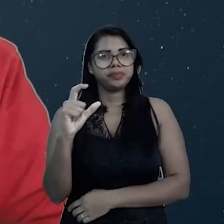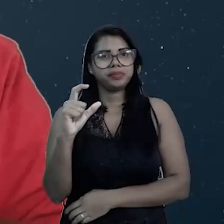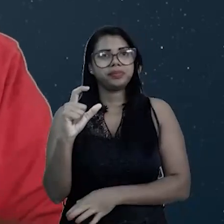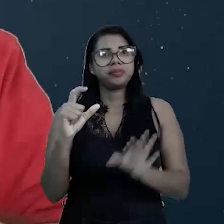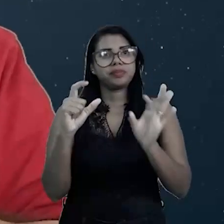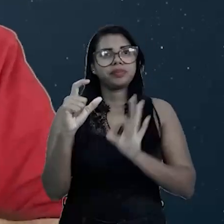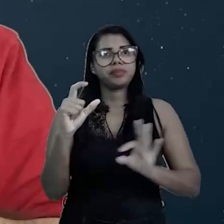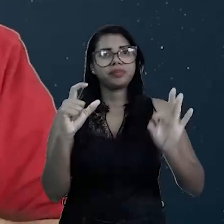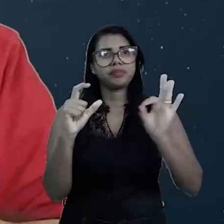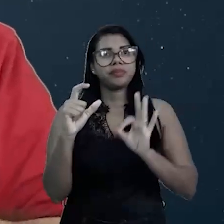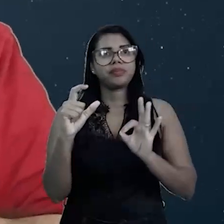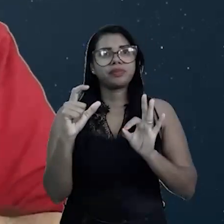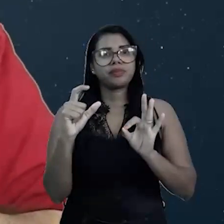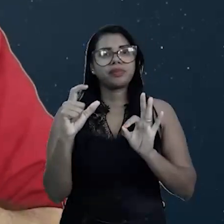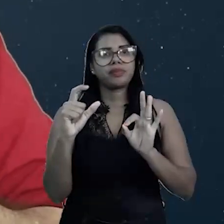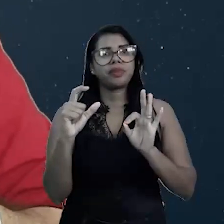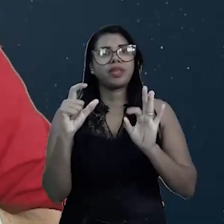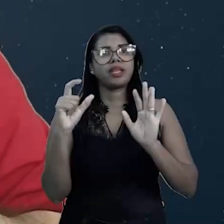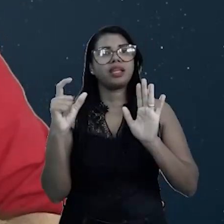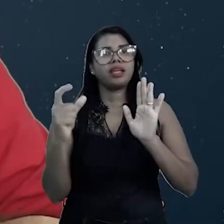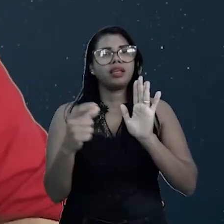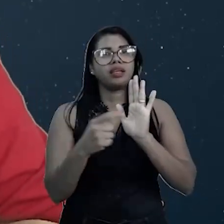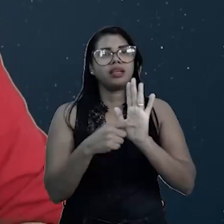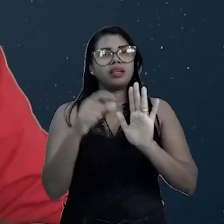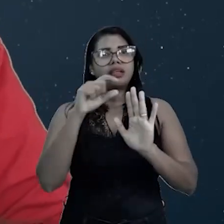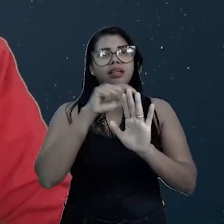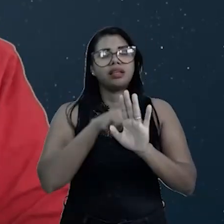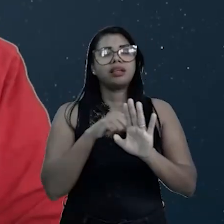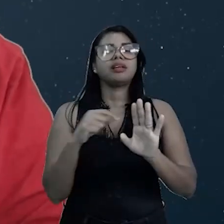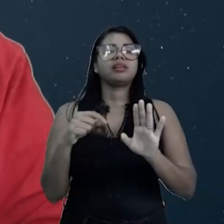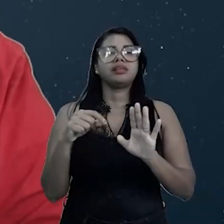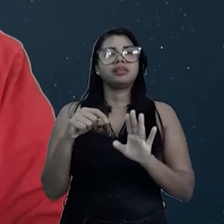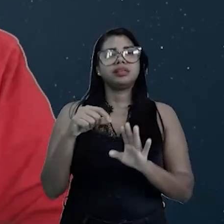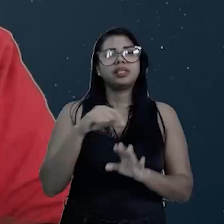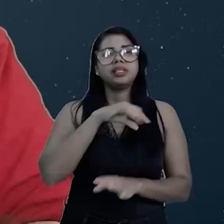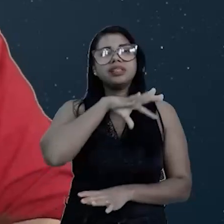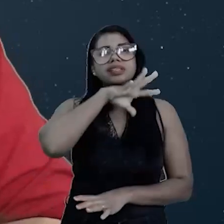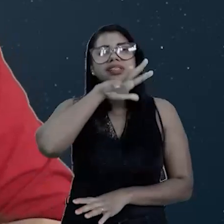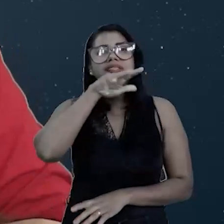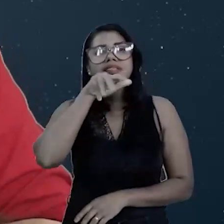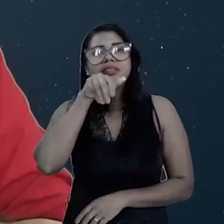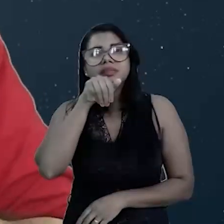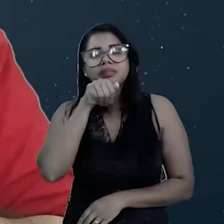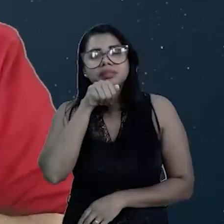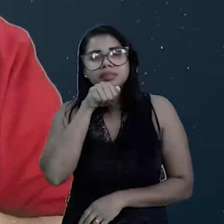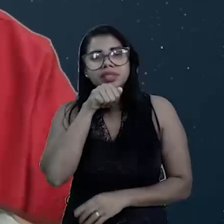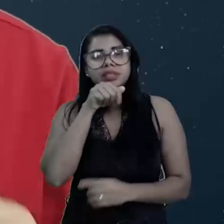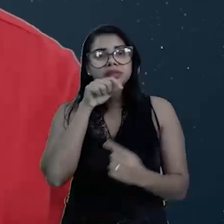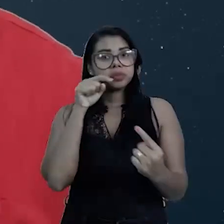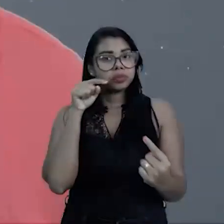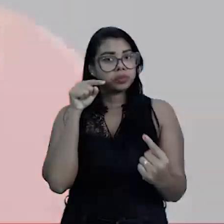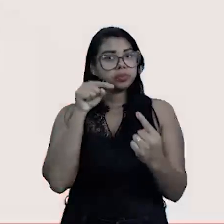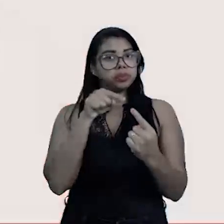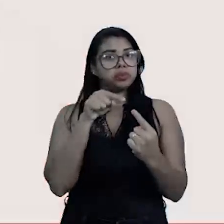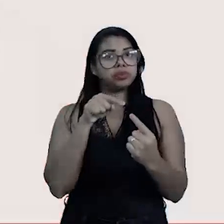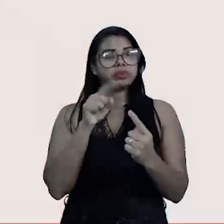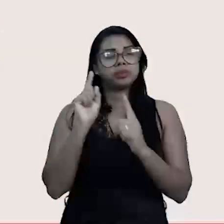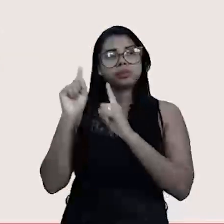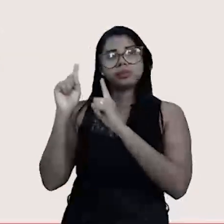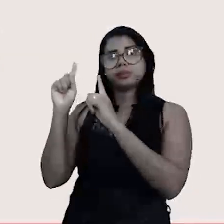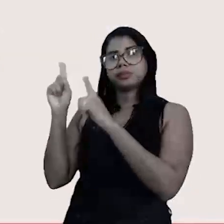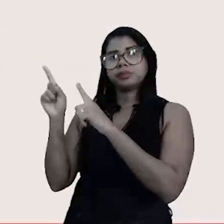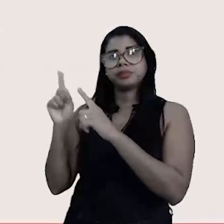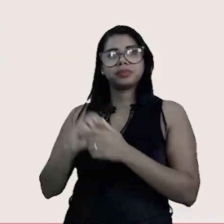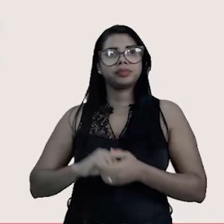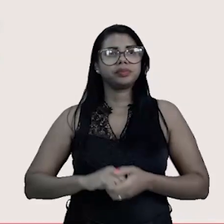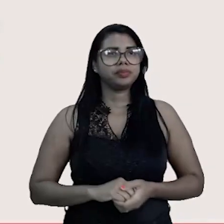sons, ruídos, tirados de animais, né? De objetos. Dá uma olhada lá. Eu coloquei, ó. É uma